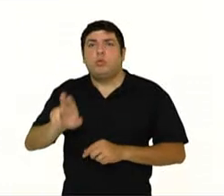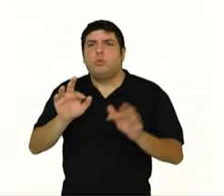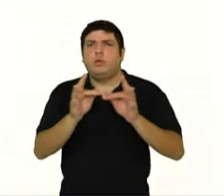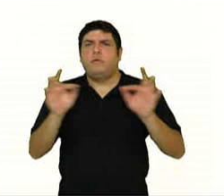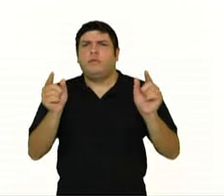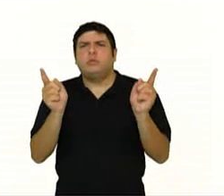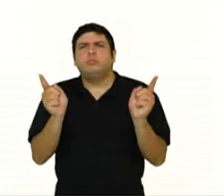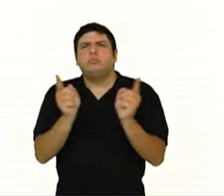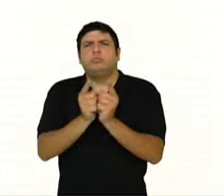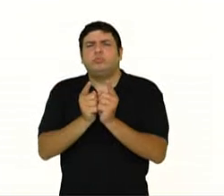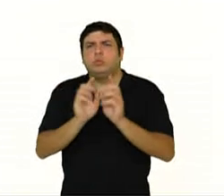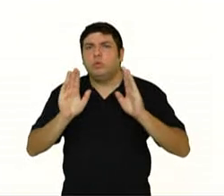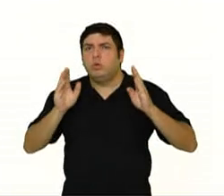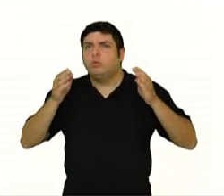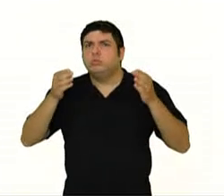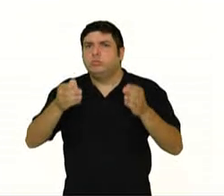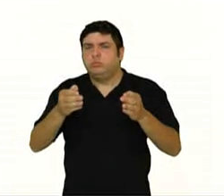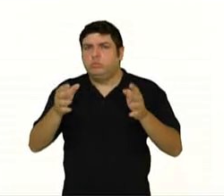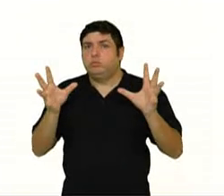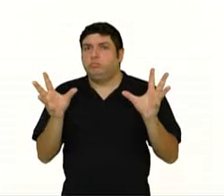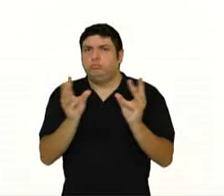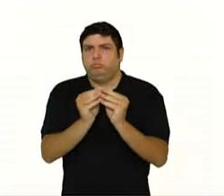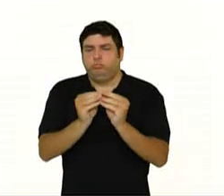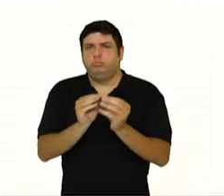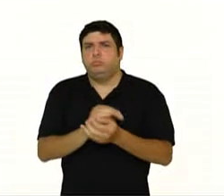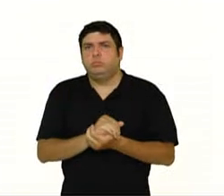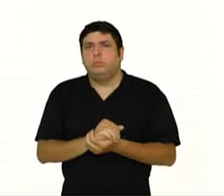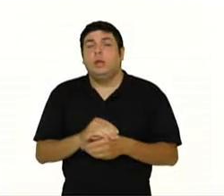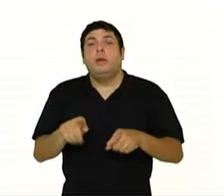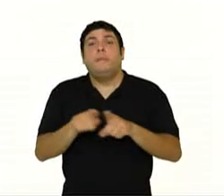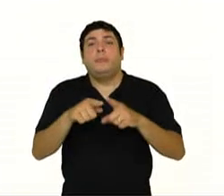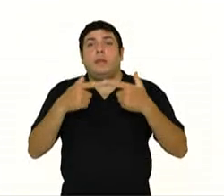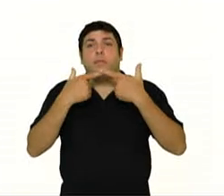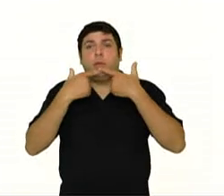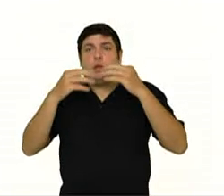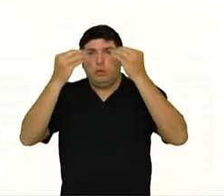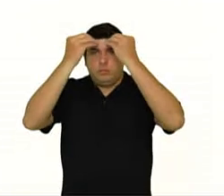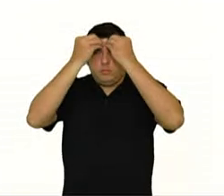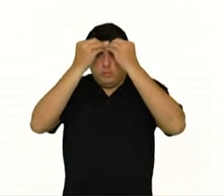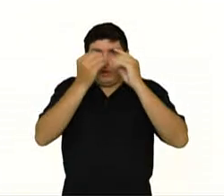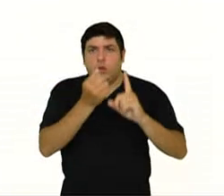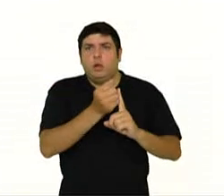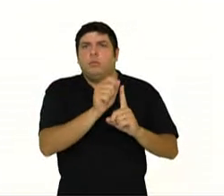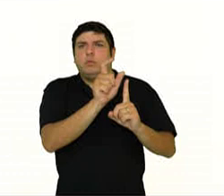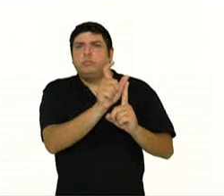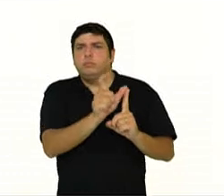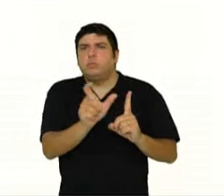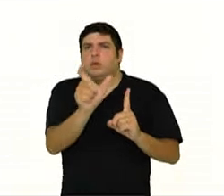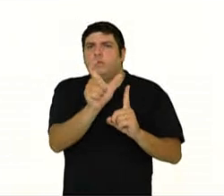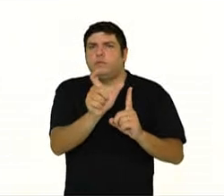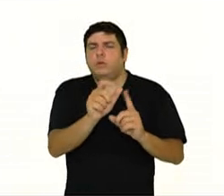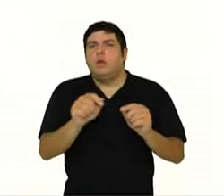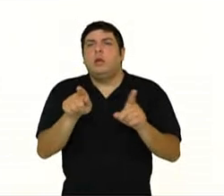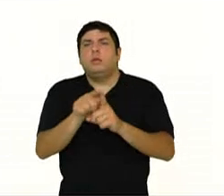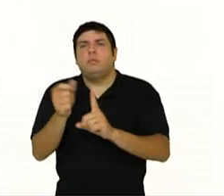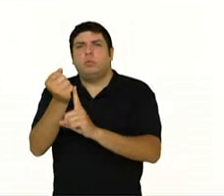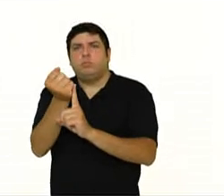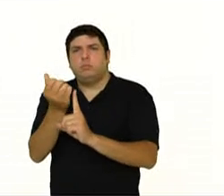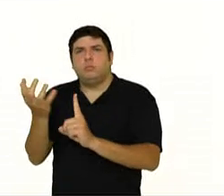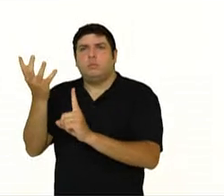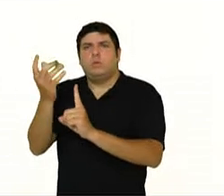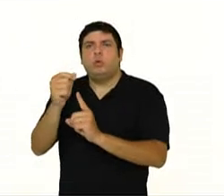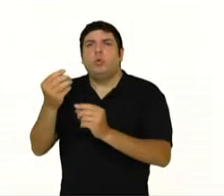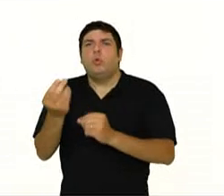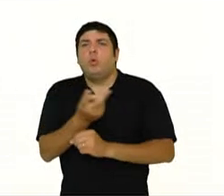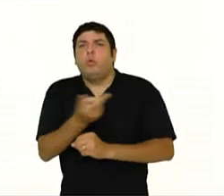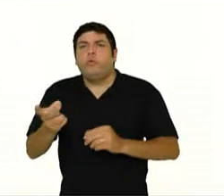curtas, objetivas e concisas, né? A linguagem verbal e não verbal estabelecem relação de interdependência